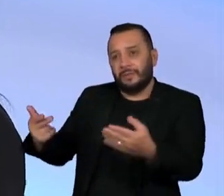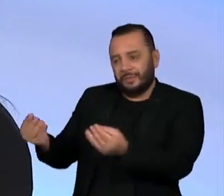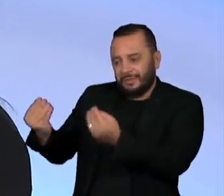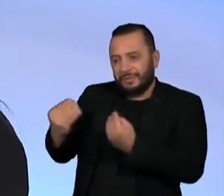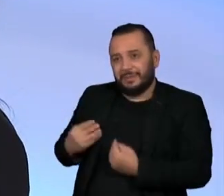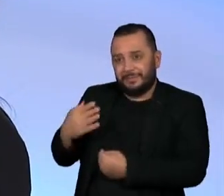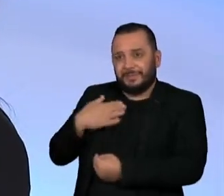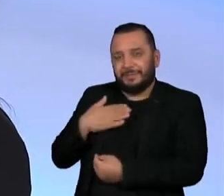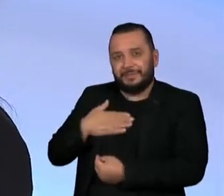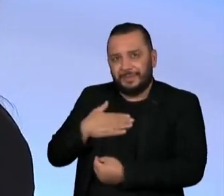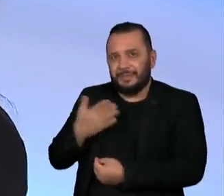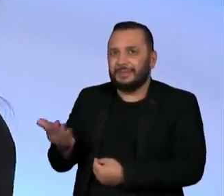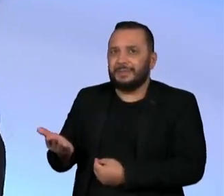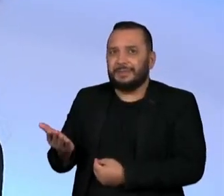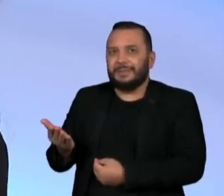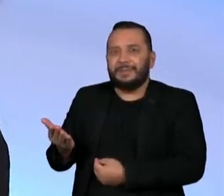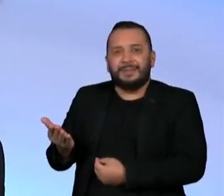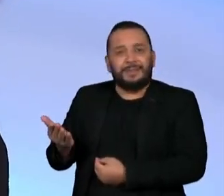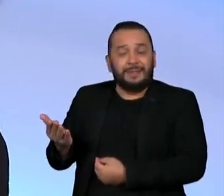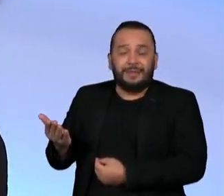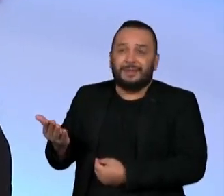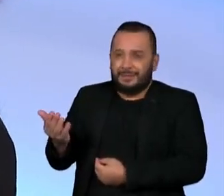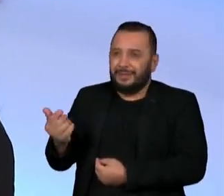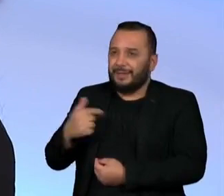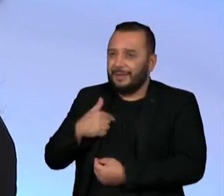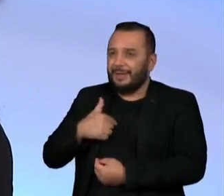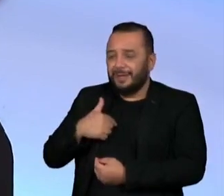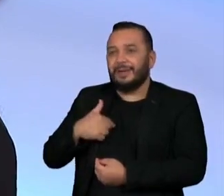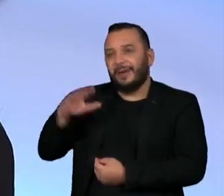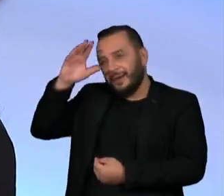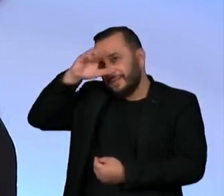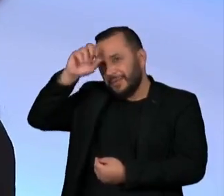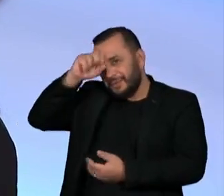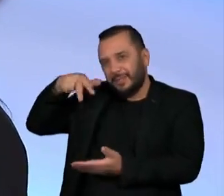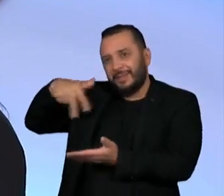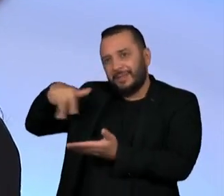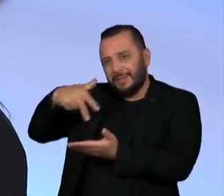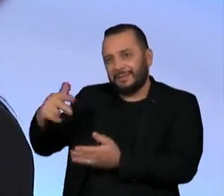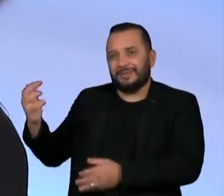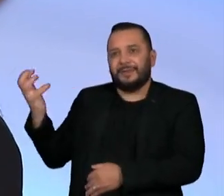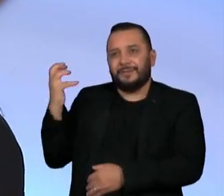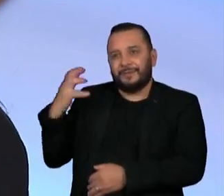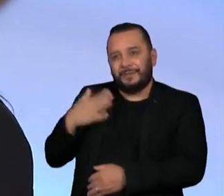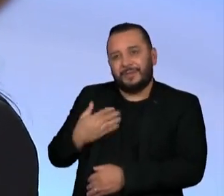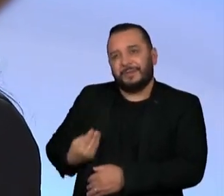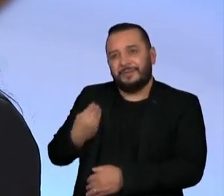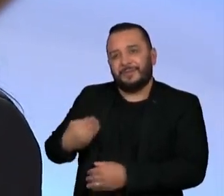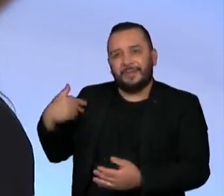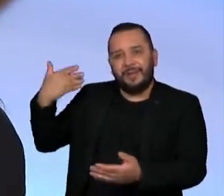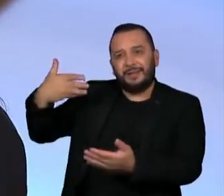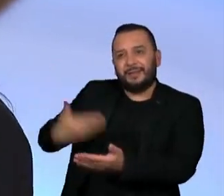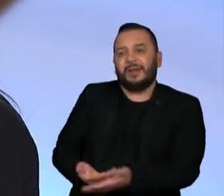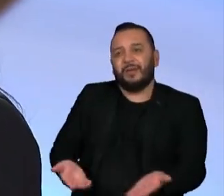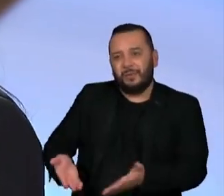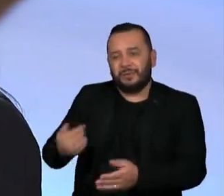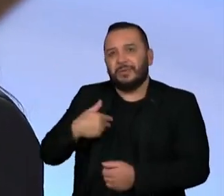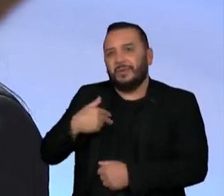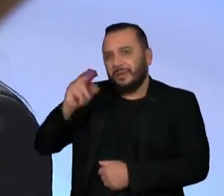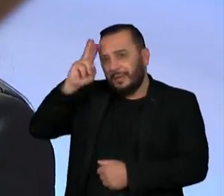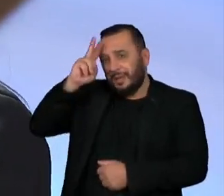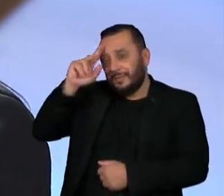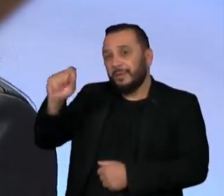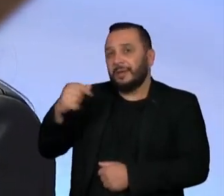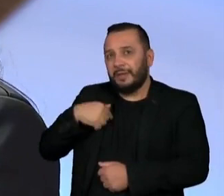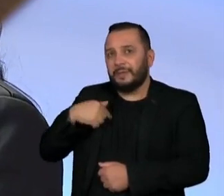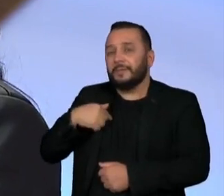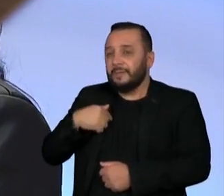que é um universo com o qual eu não conviveria se eu não tivesse tido a oportunidade. Eu lembro até hoje do ortopedista que pediu